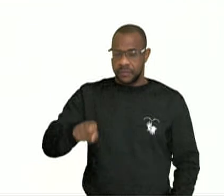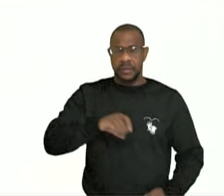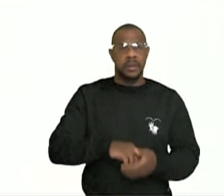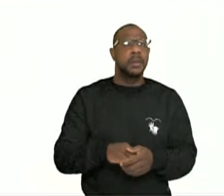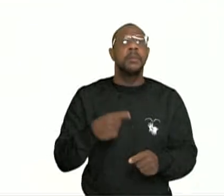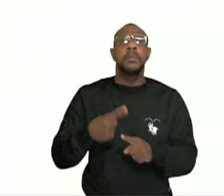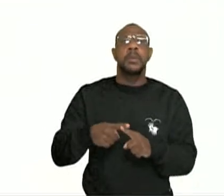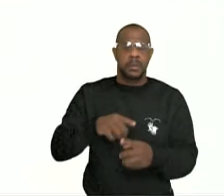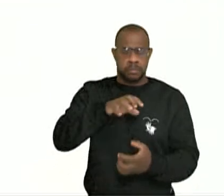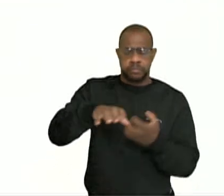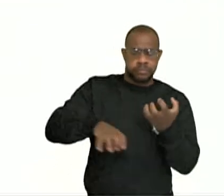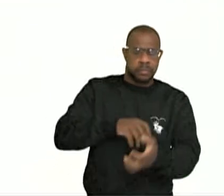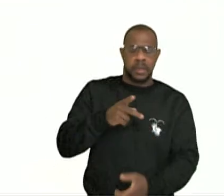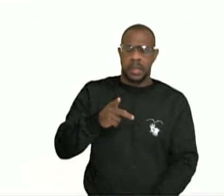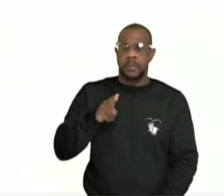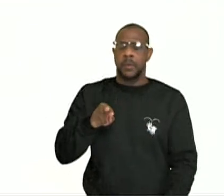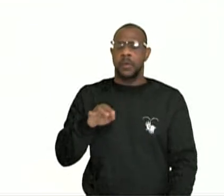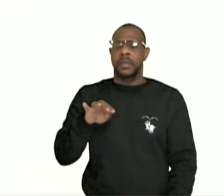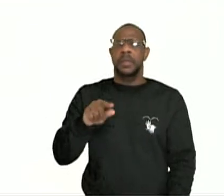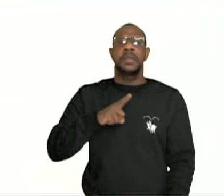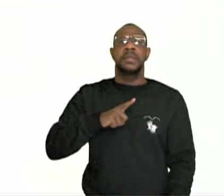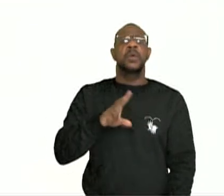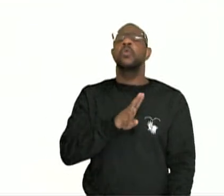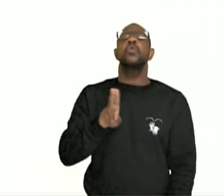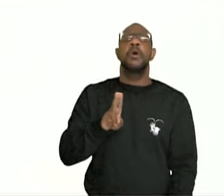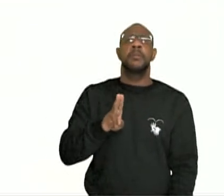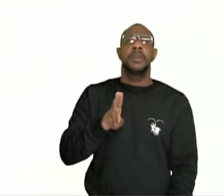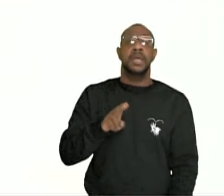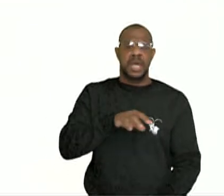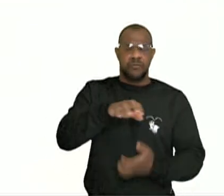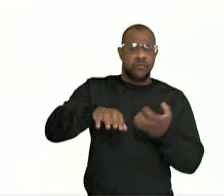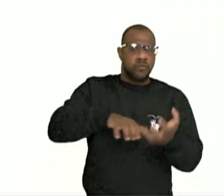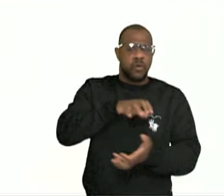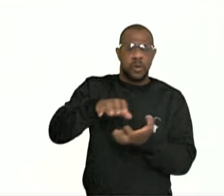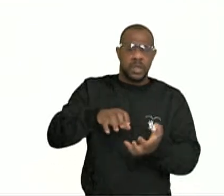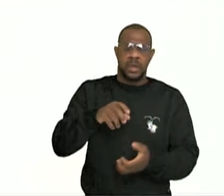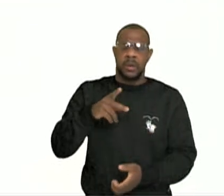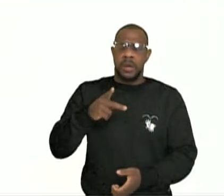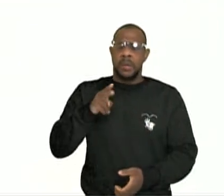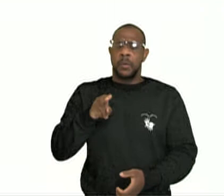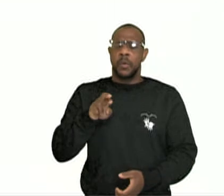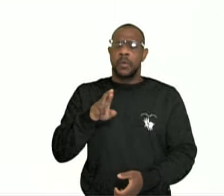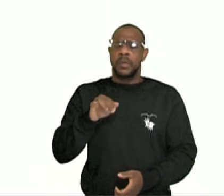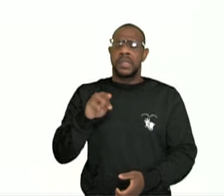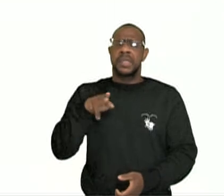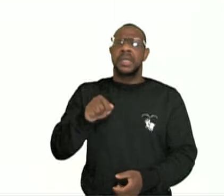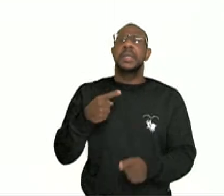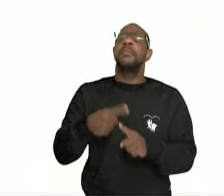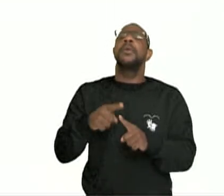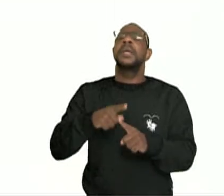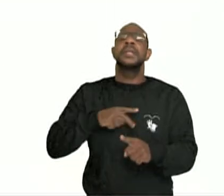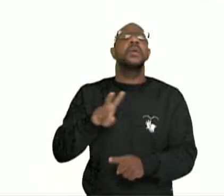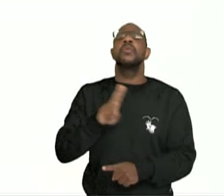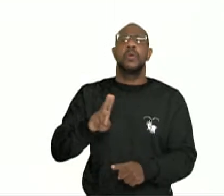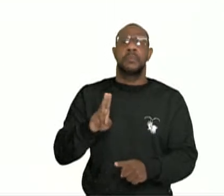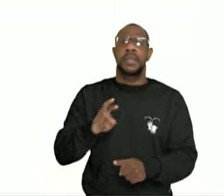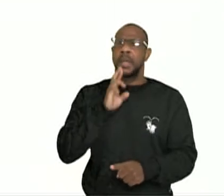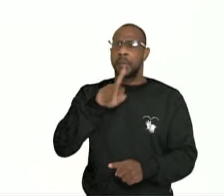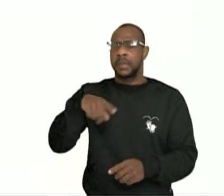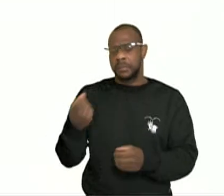a Revolução Puritana recebeu esse nome? Vamos responder a atividade e a gente volta fazendo a correção.